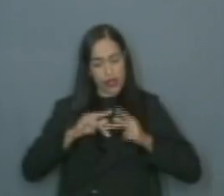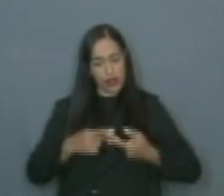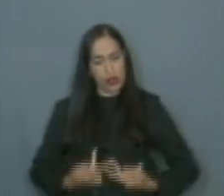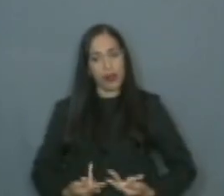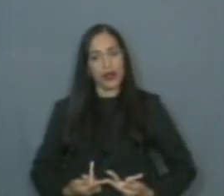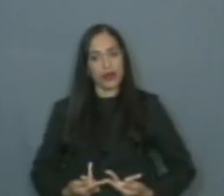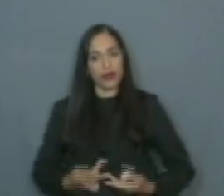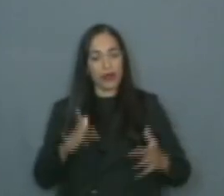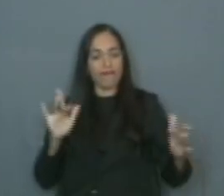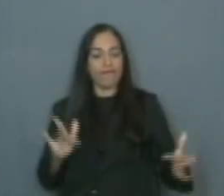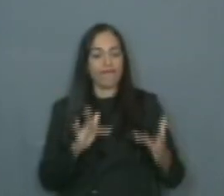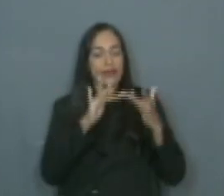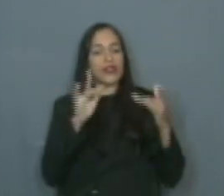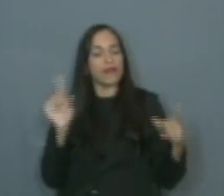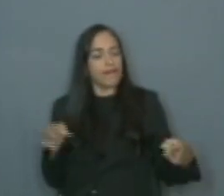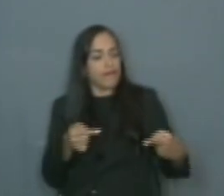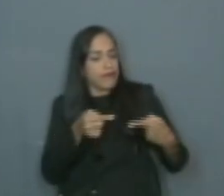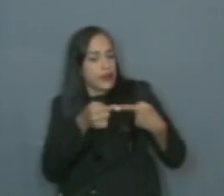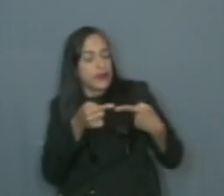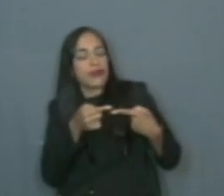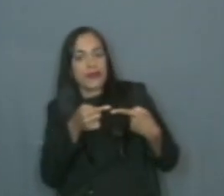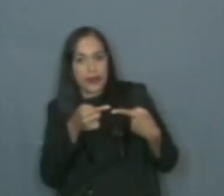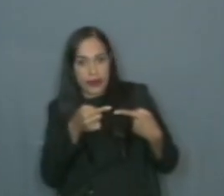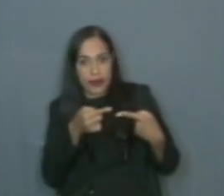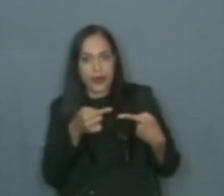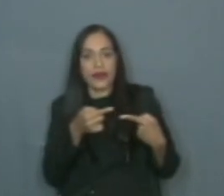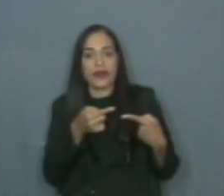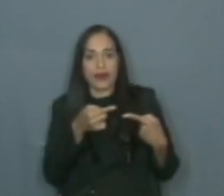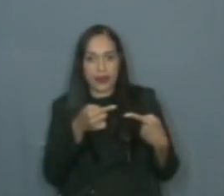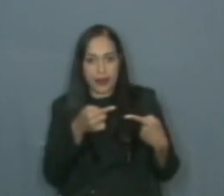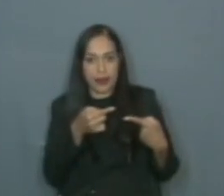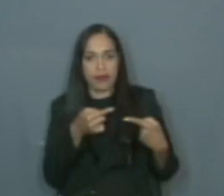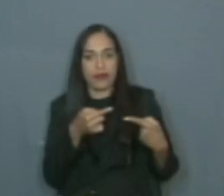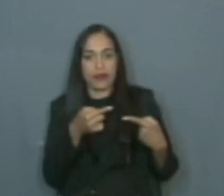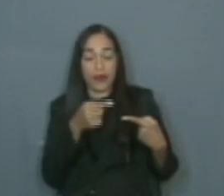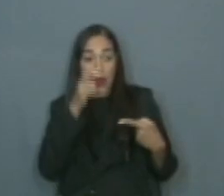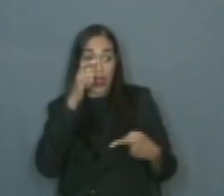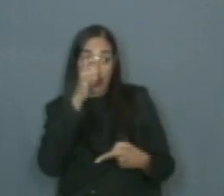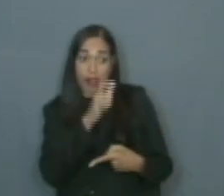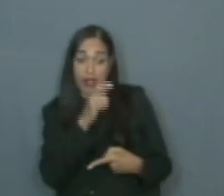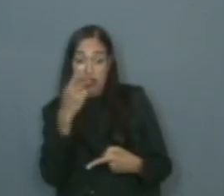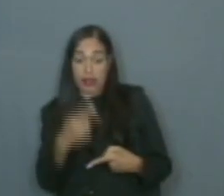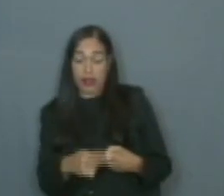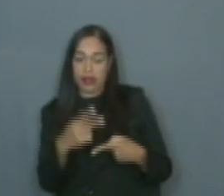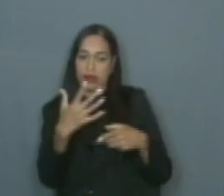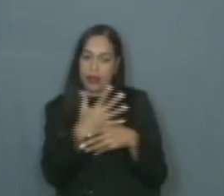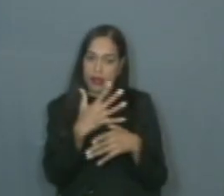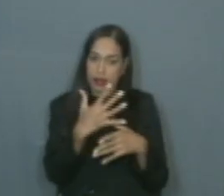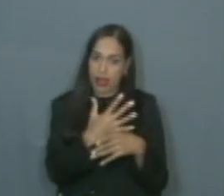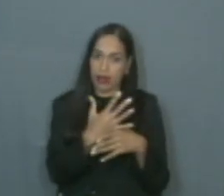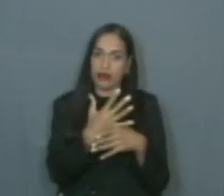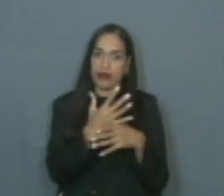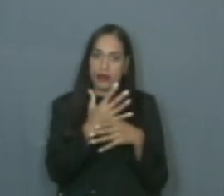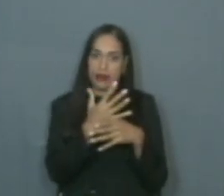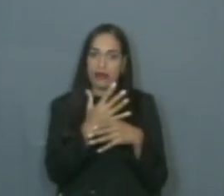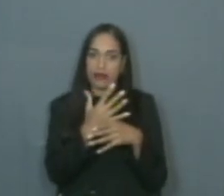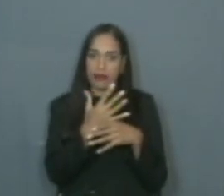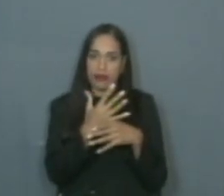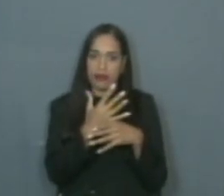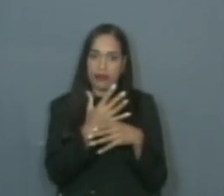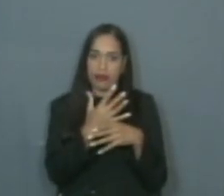estava em sintonia, em perfeita sintonia, diga-se de passagem, com os reais interesses dessa cidade, independente de bandeiras